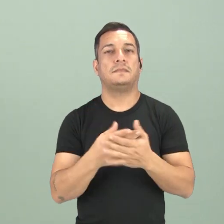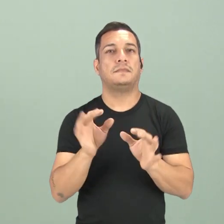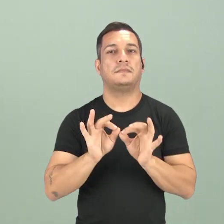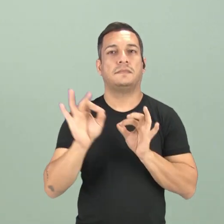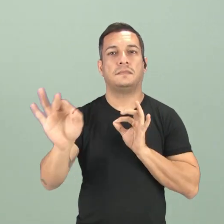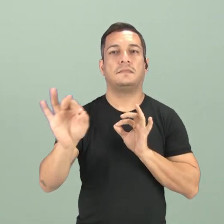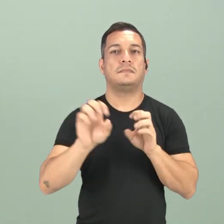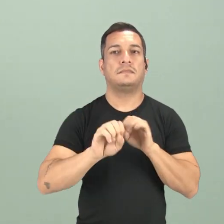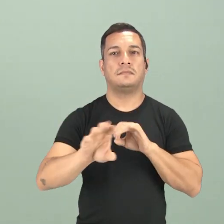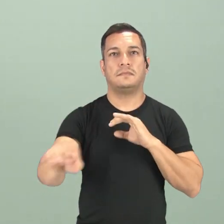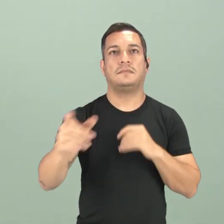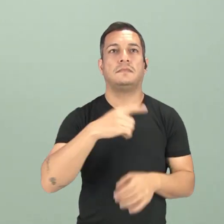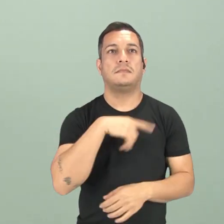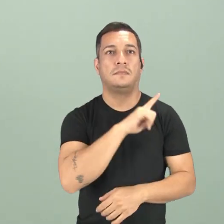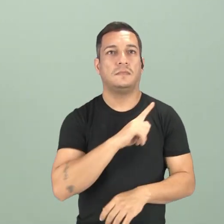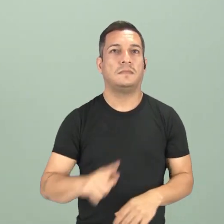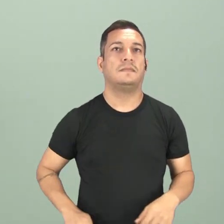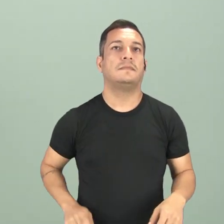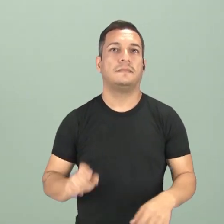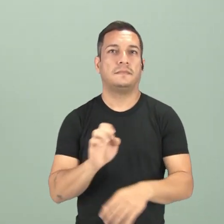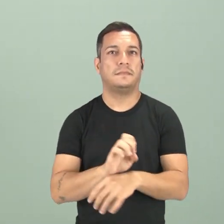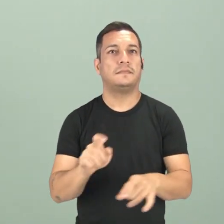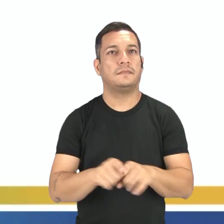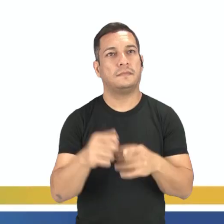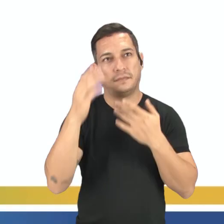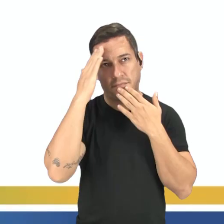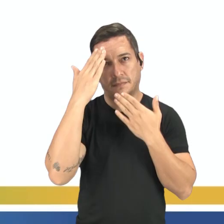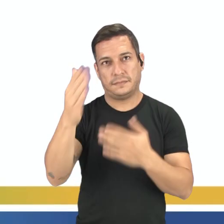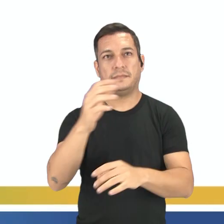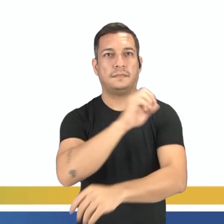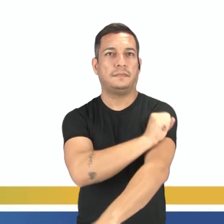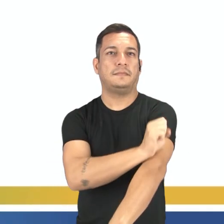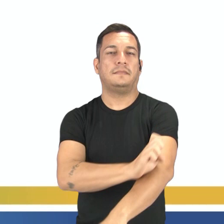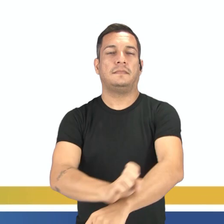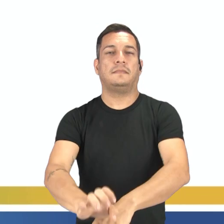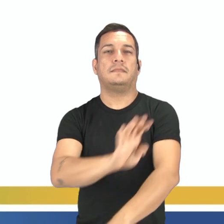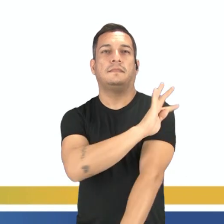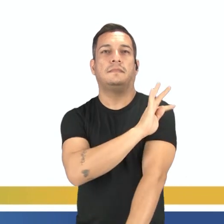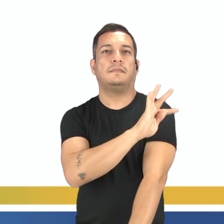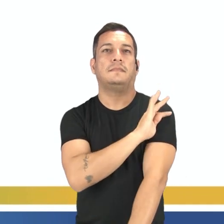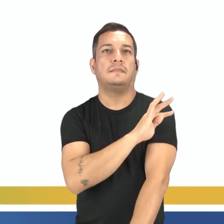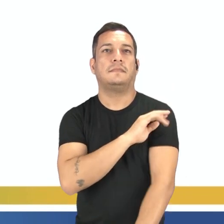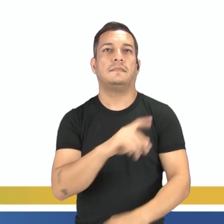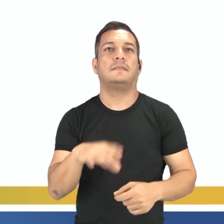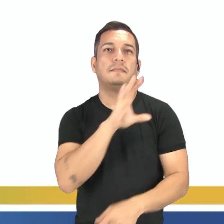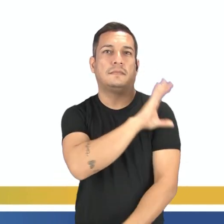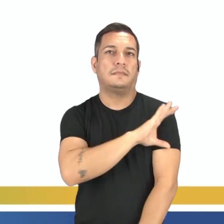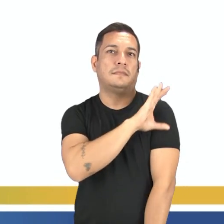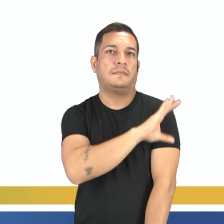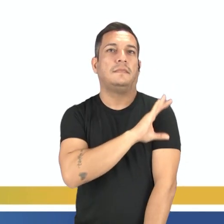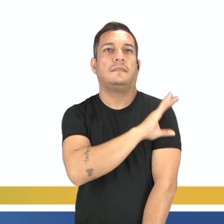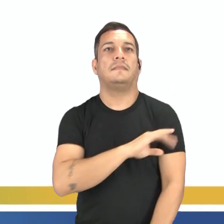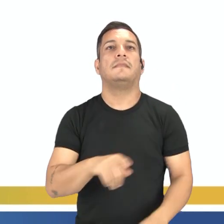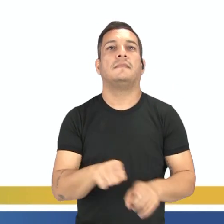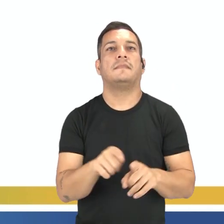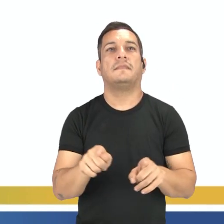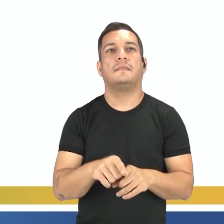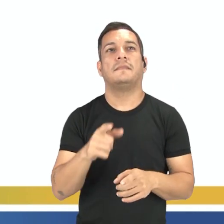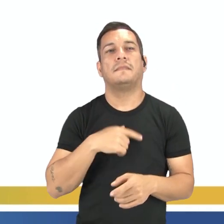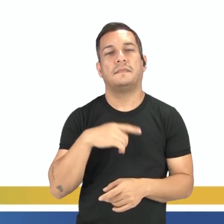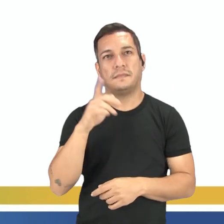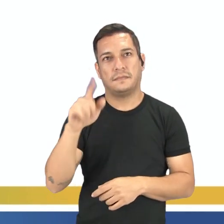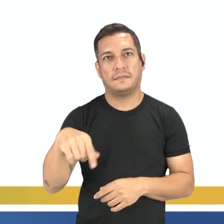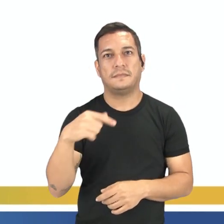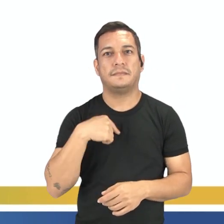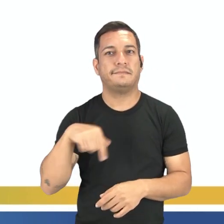distância promovida pelo governo do estado e agradecer também a todos os técnicos de educação, coordenadores pedagógicos, o nosso